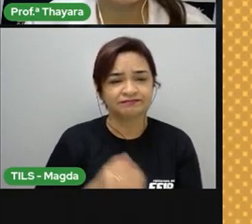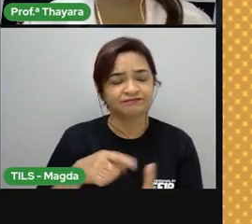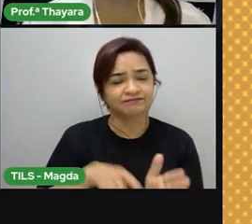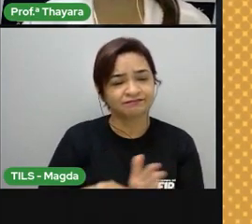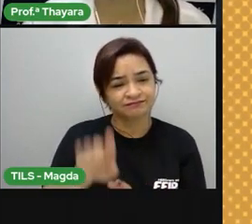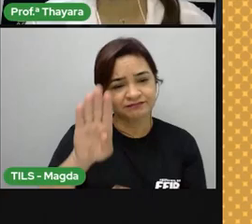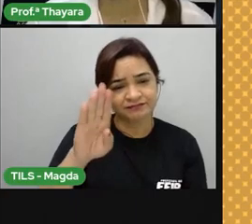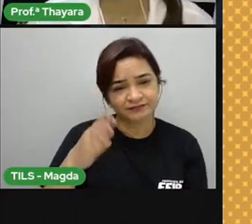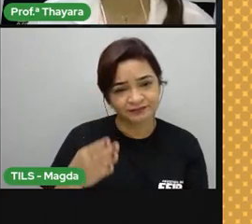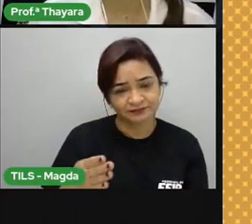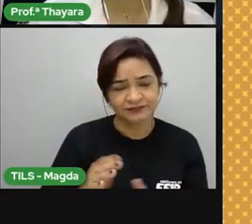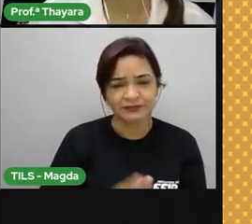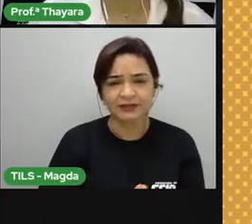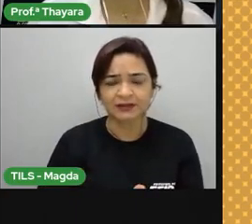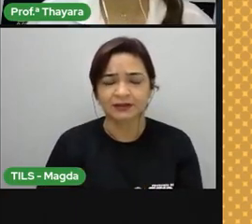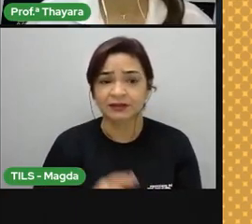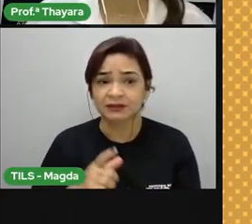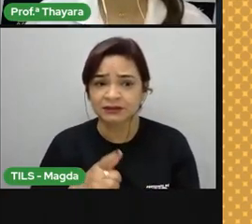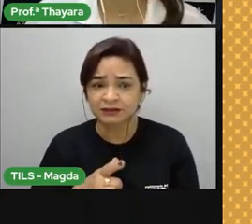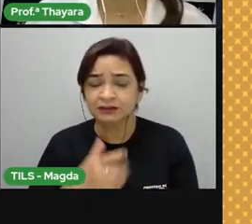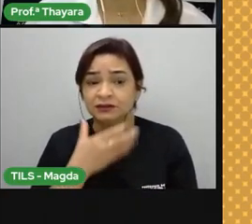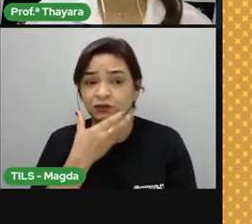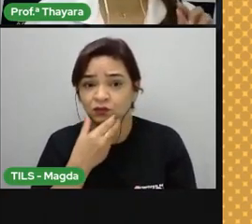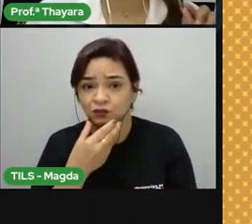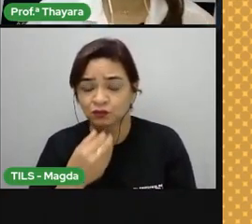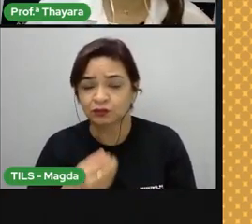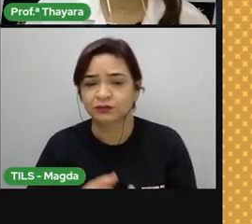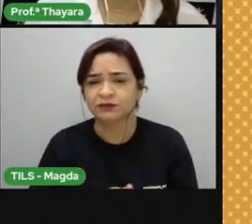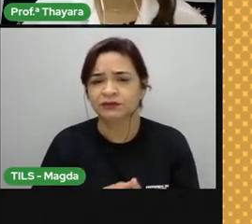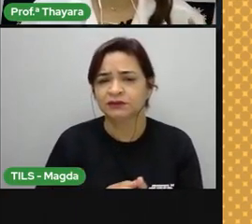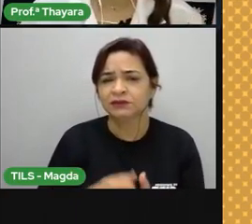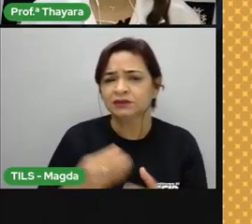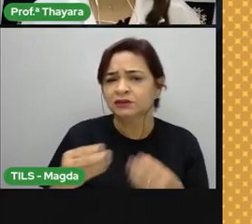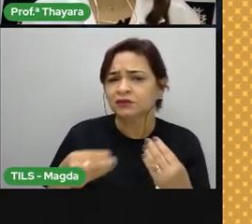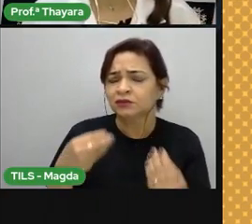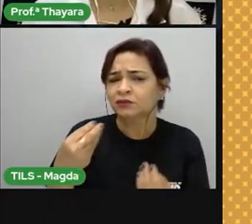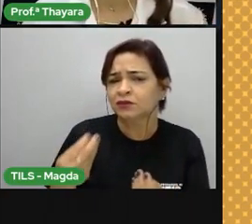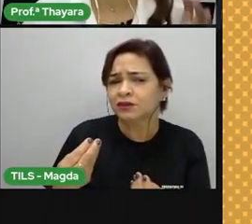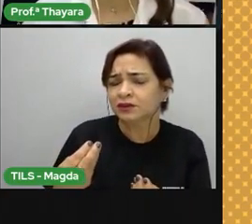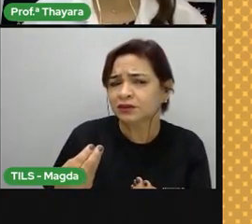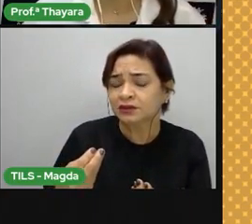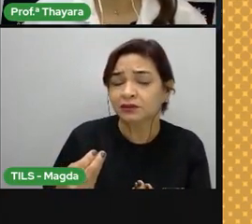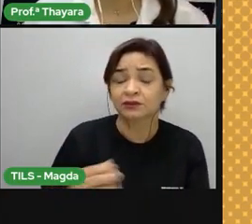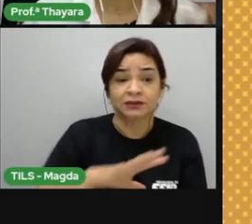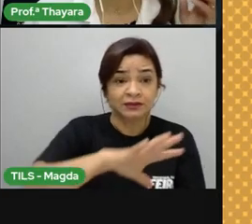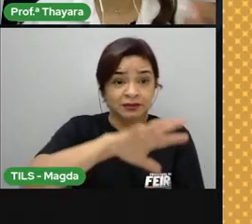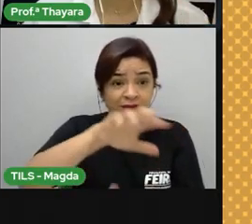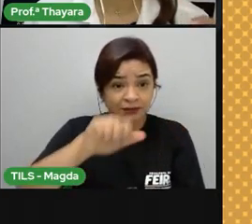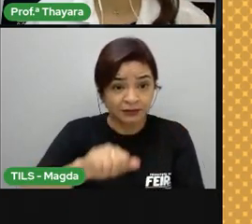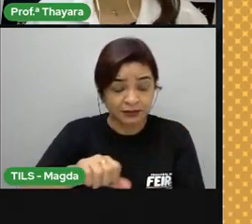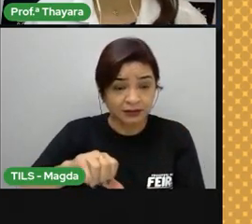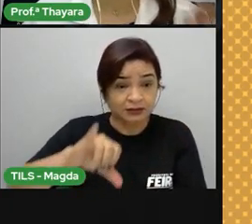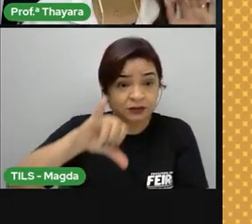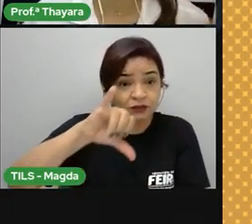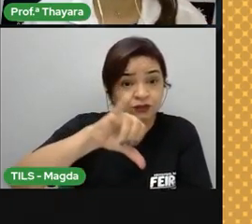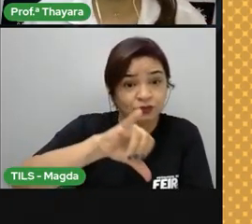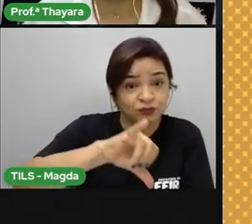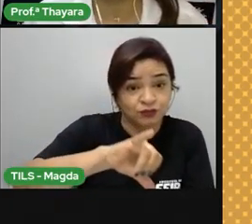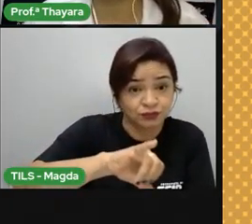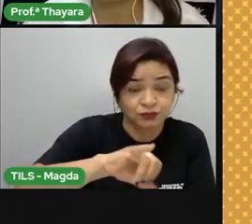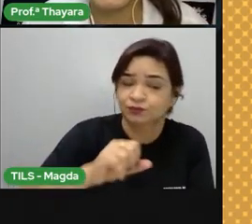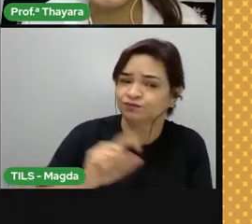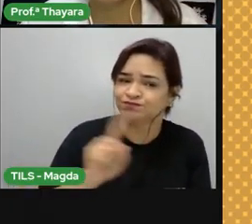pergunta: o astrônomo que lançou as bases da teoria heliocêntrica, que é aquela que afirma que a Terra tá, desculpa, que